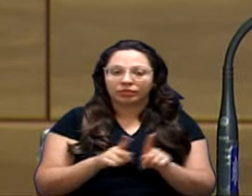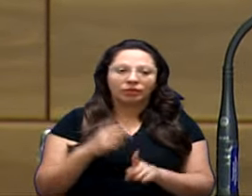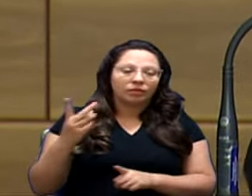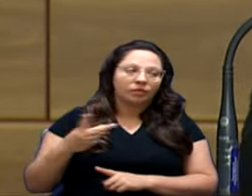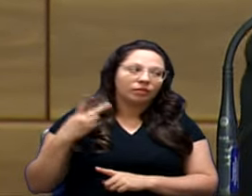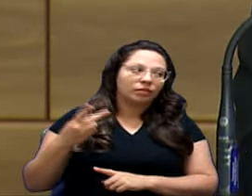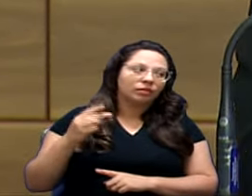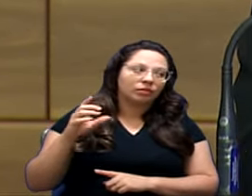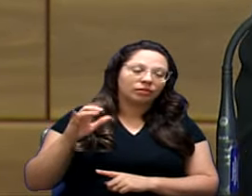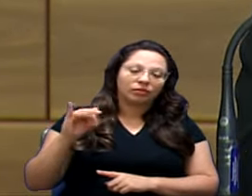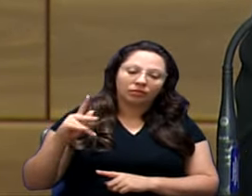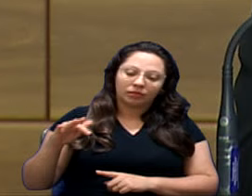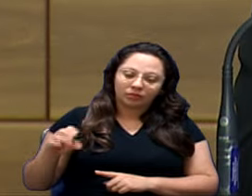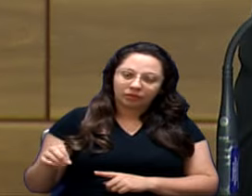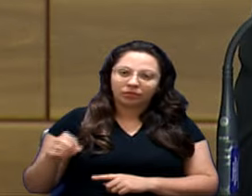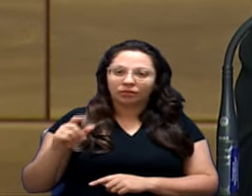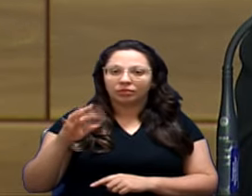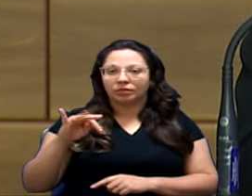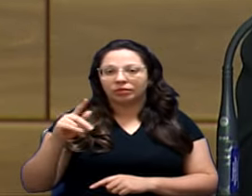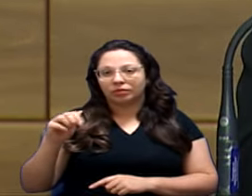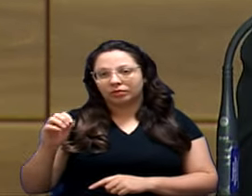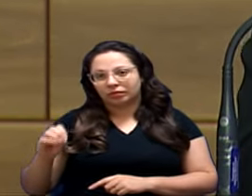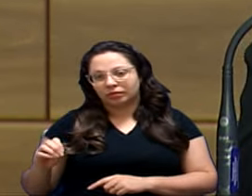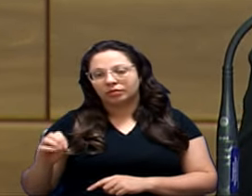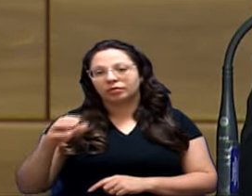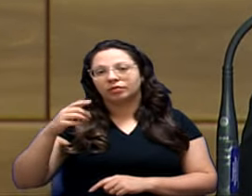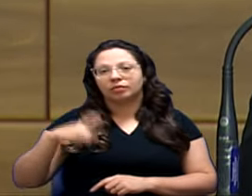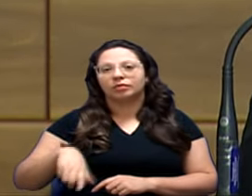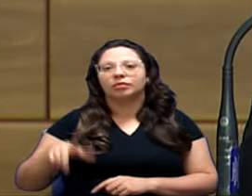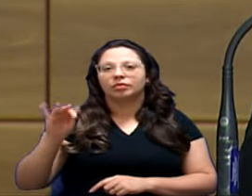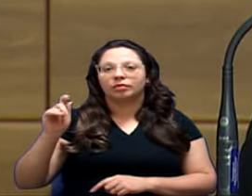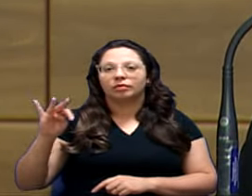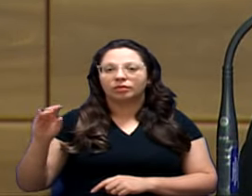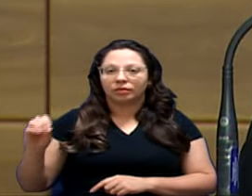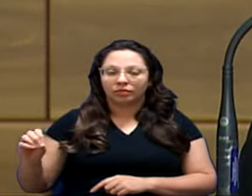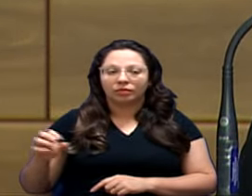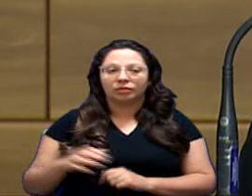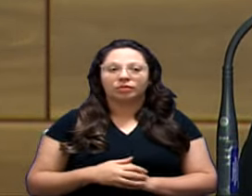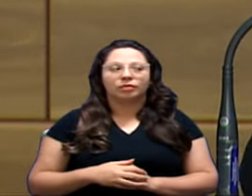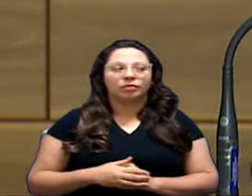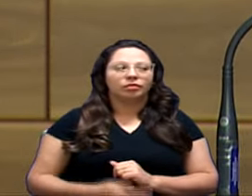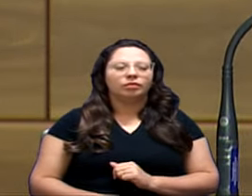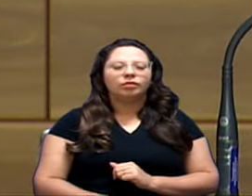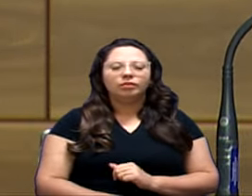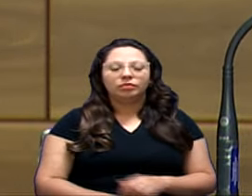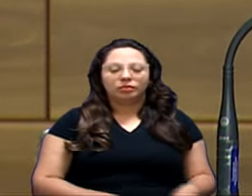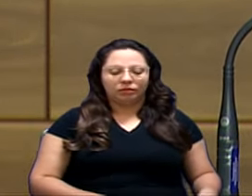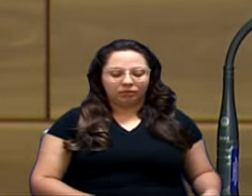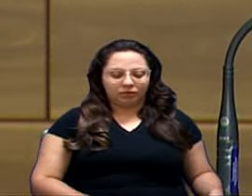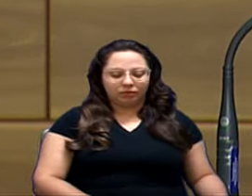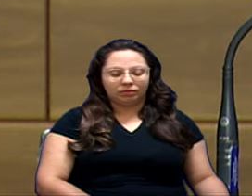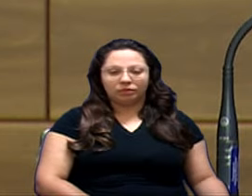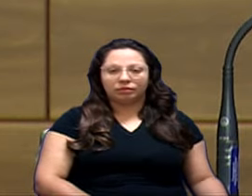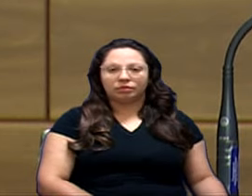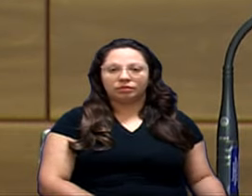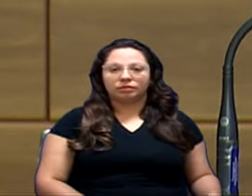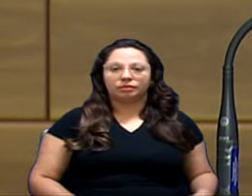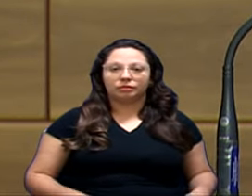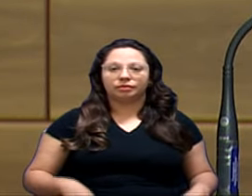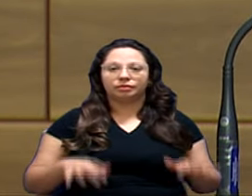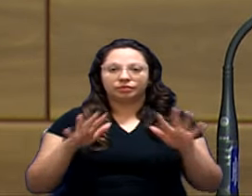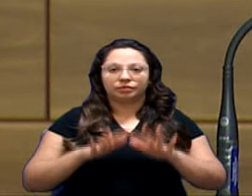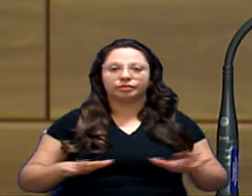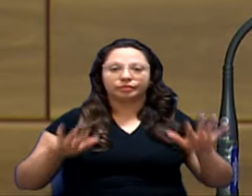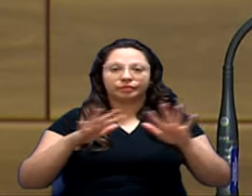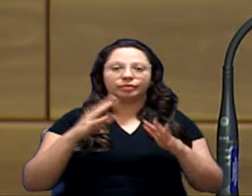Cristiano Passos oago Júnior e o Simoa em nome do Simoa também todos os vereadores eleitos e reeleitos